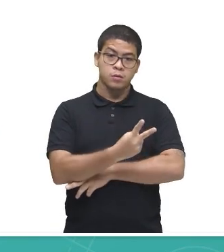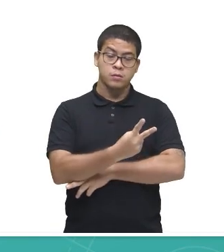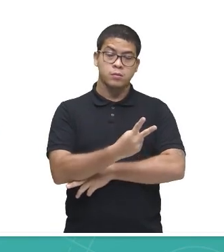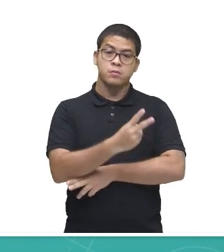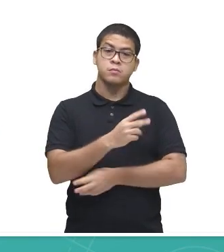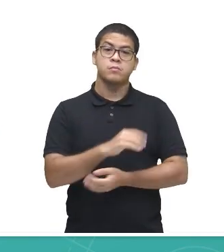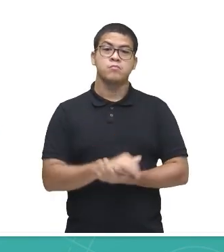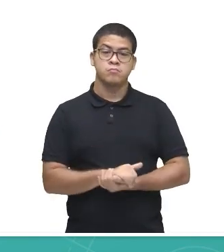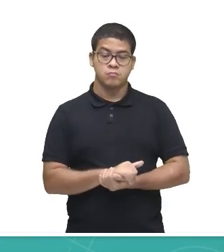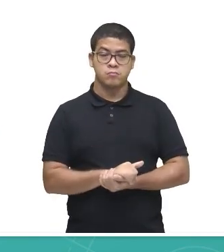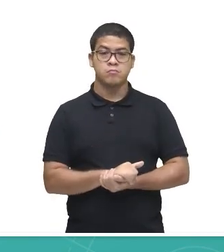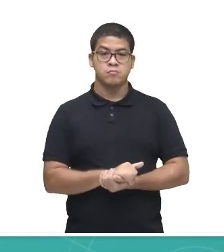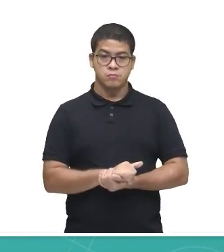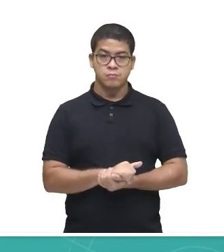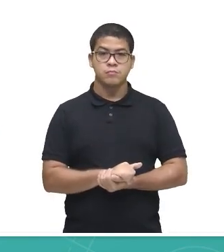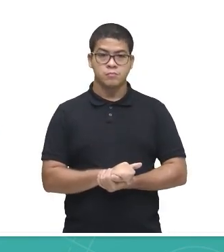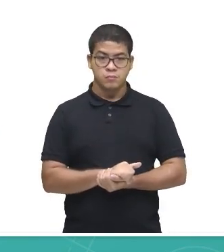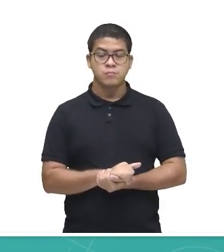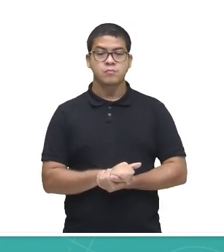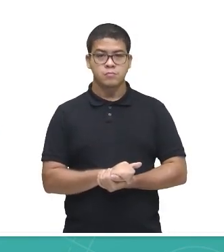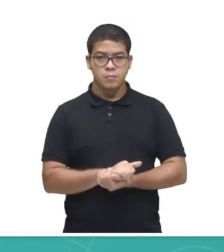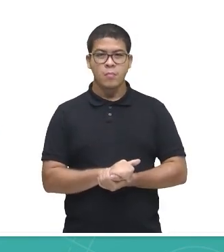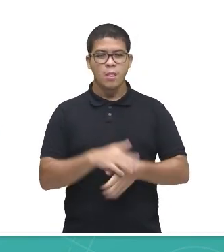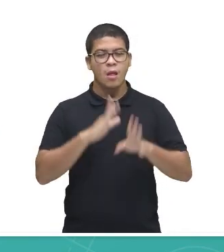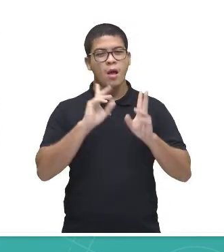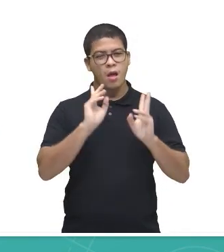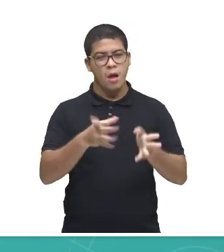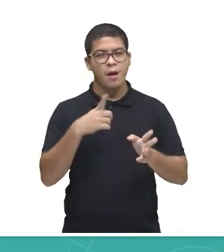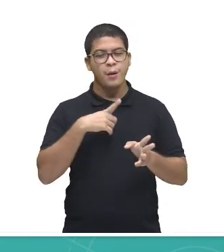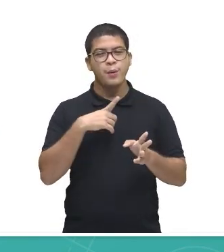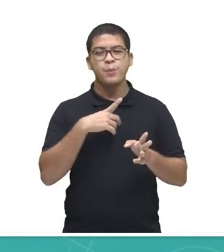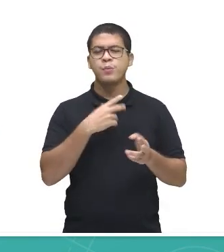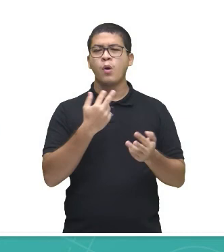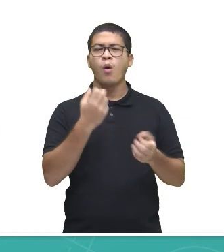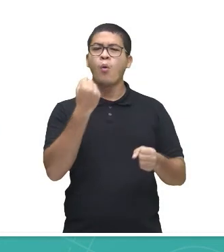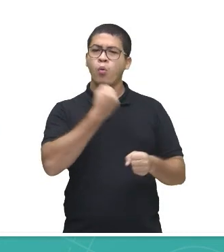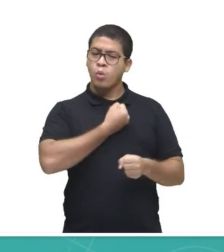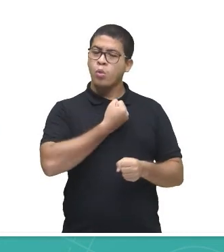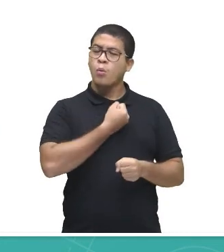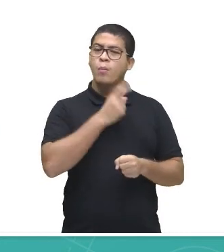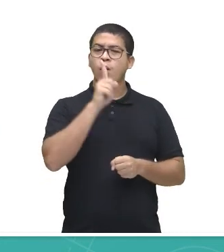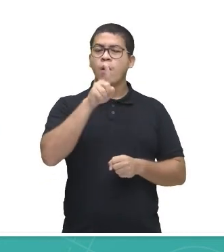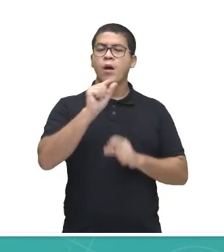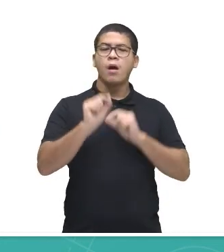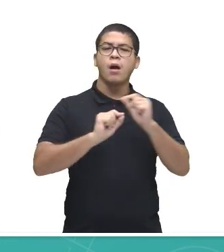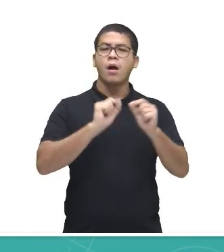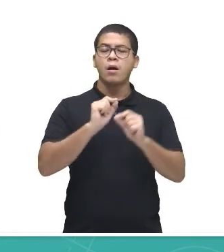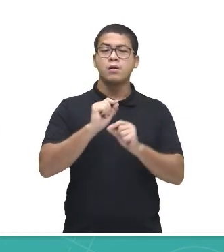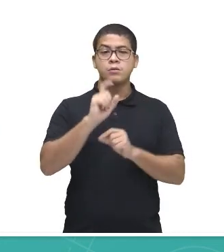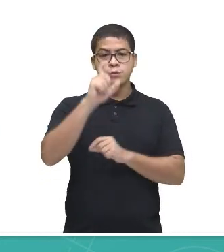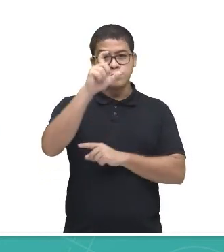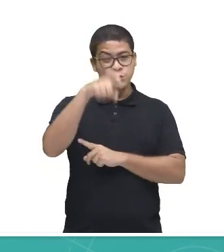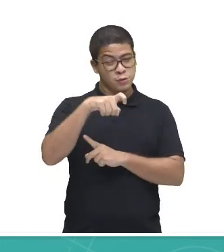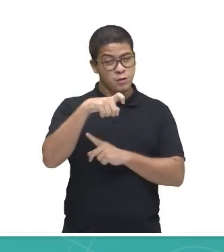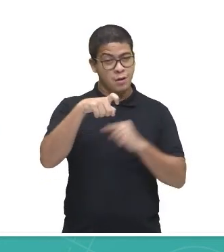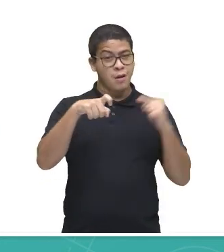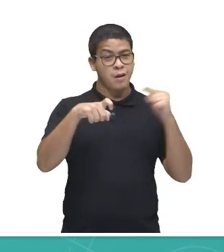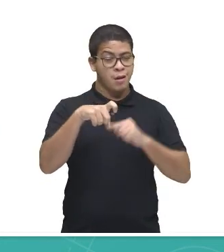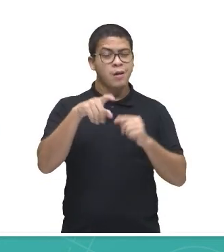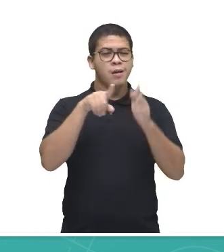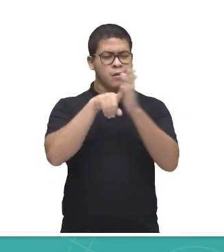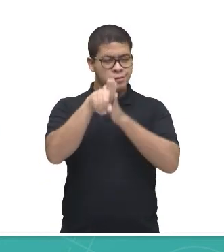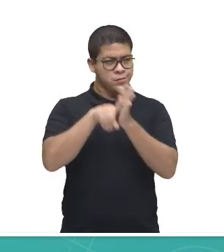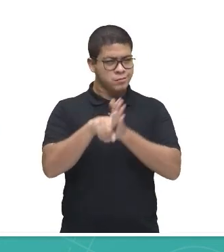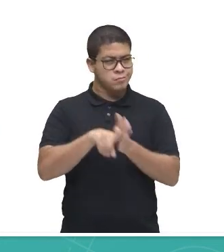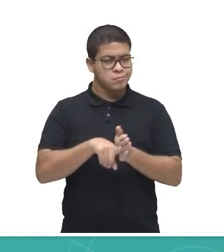142 graus, que é justamente o valor do ângulo X que estávamos procurando.